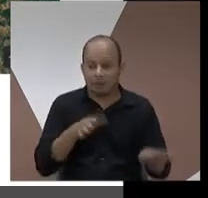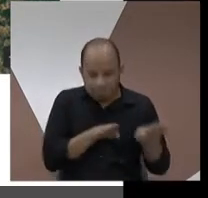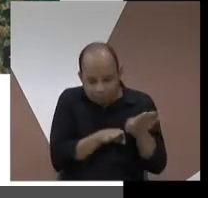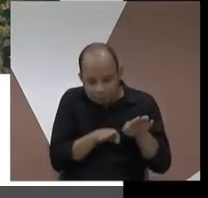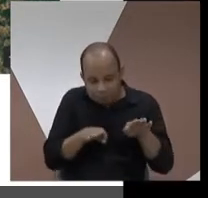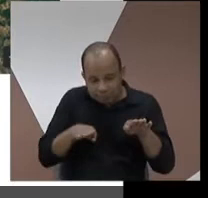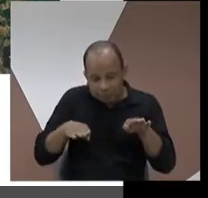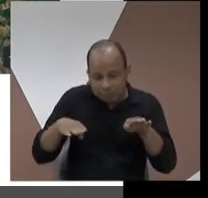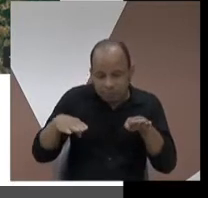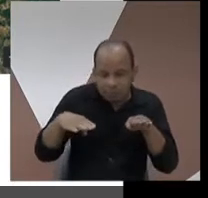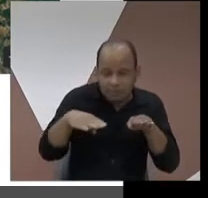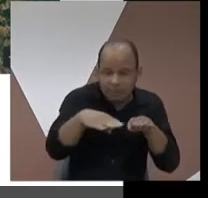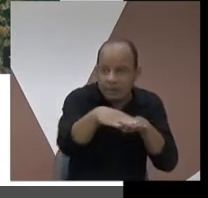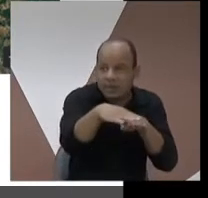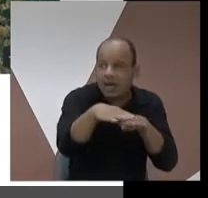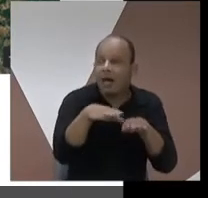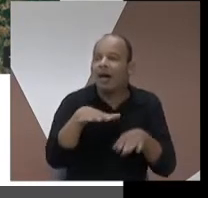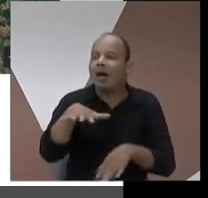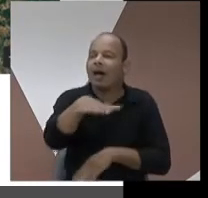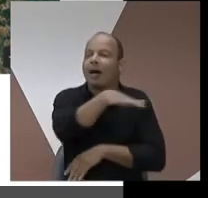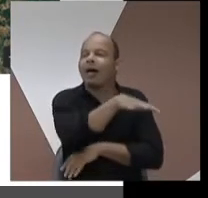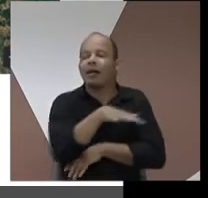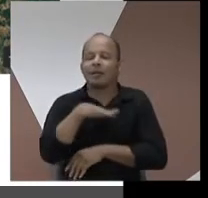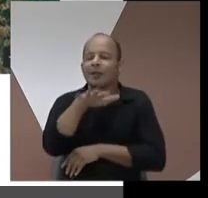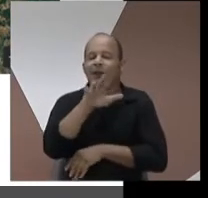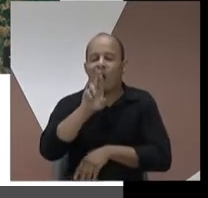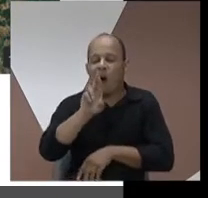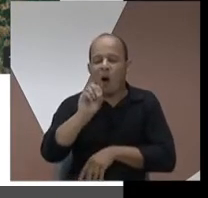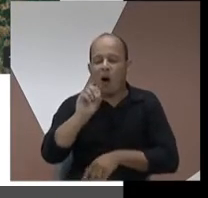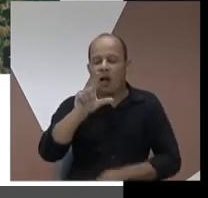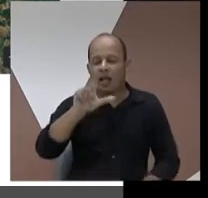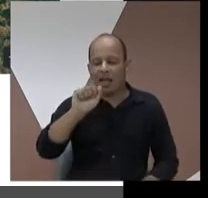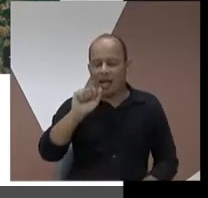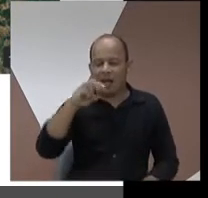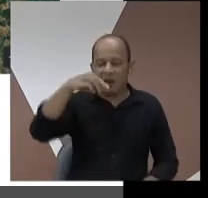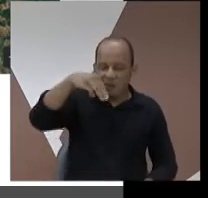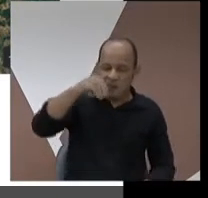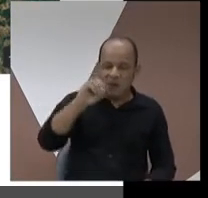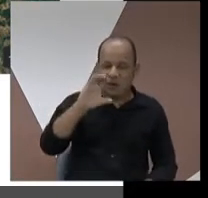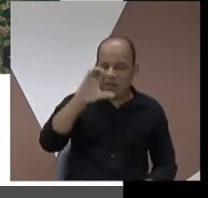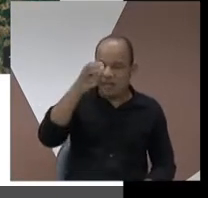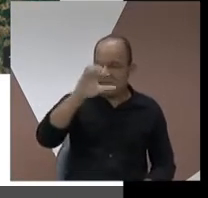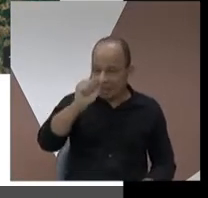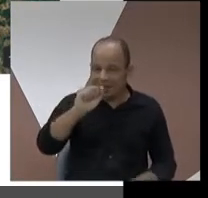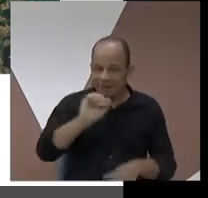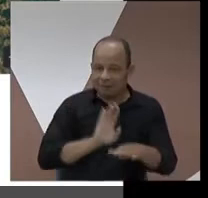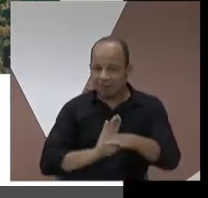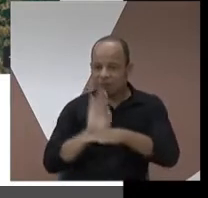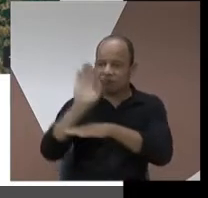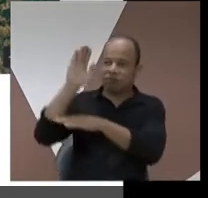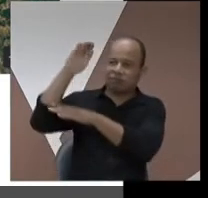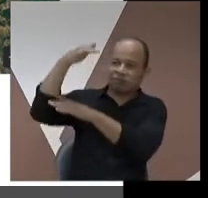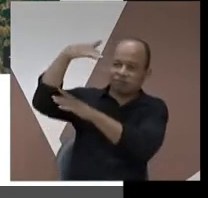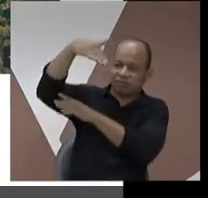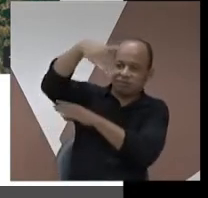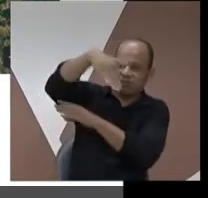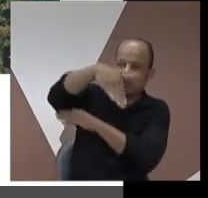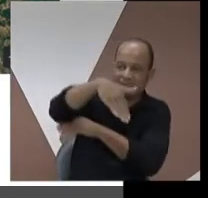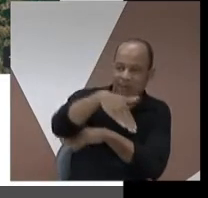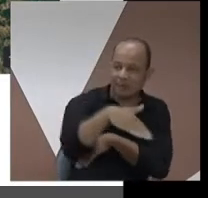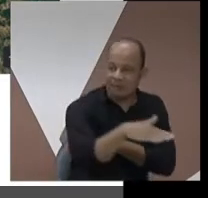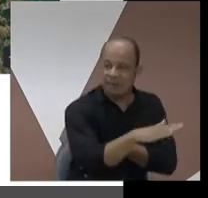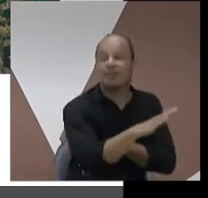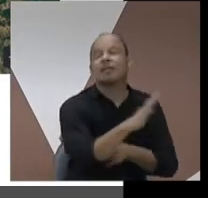Rola Moço, então teria que verificar uma grande desafetação aí ou alguma forma de fazer isso,